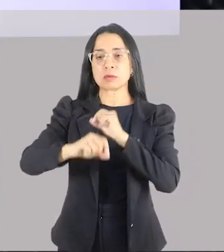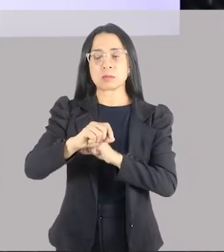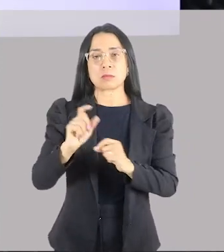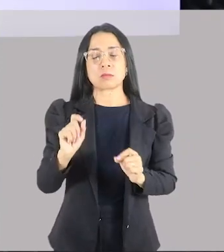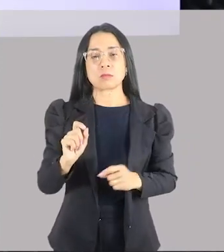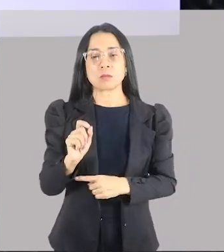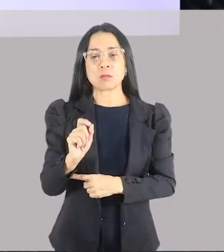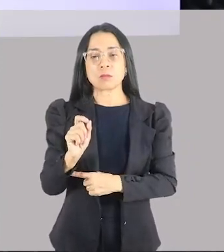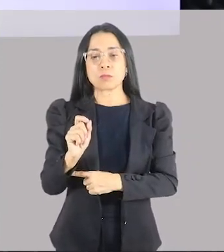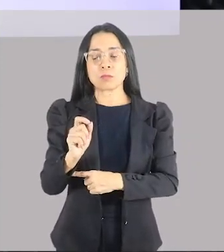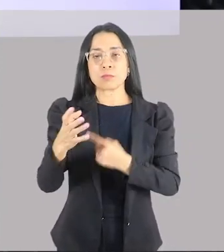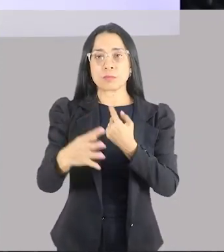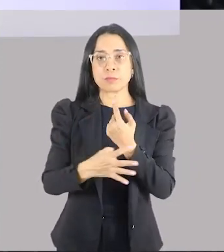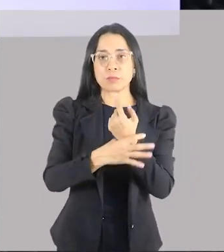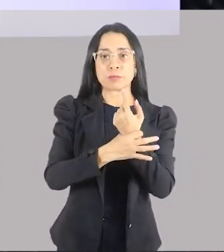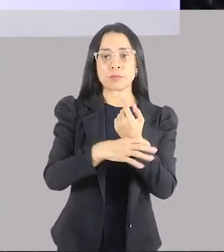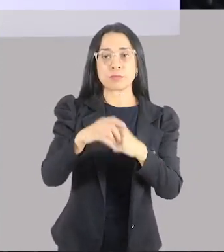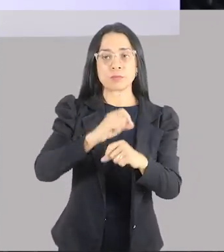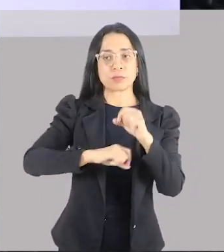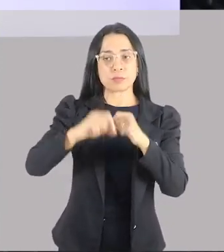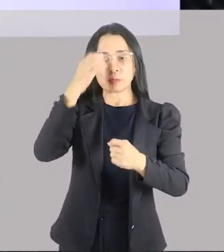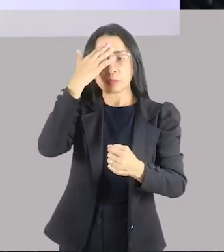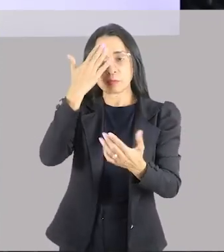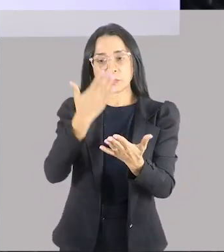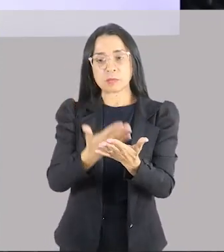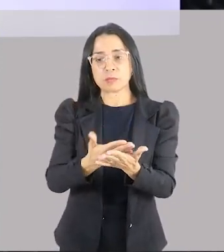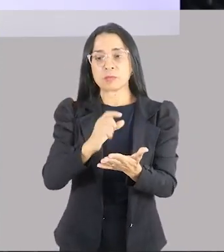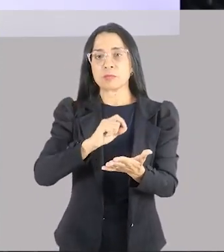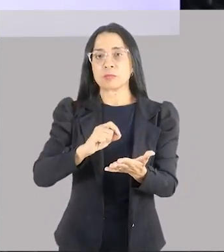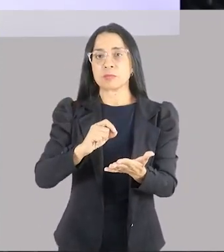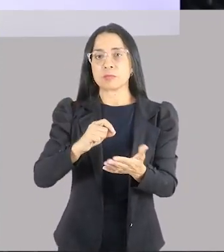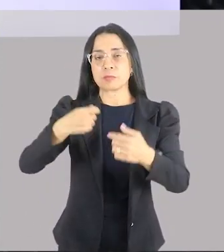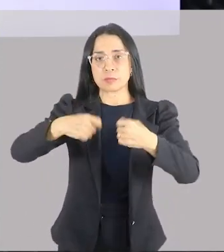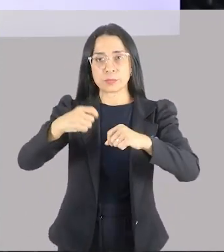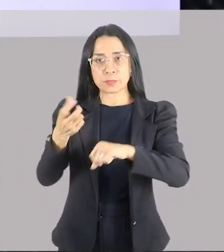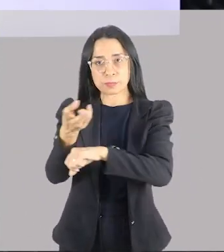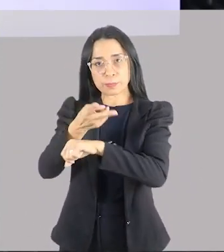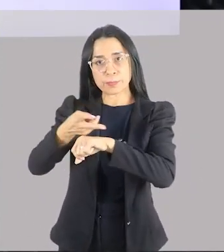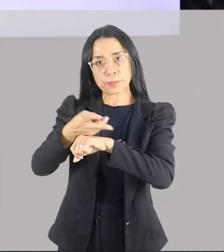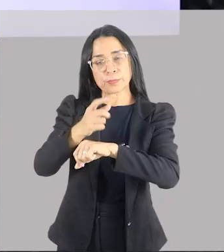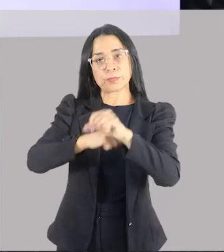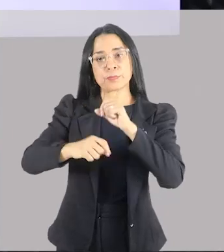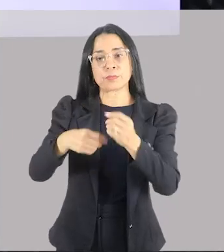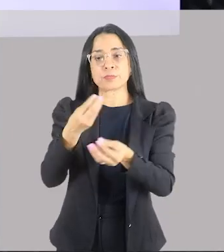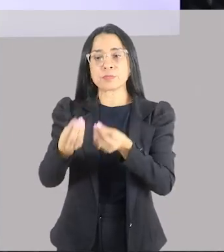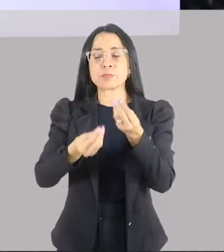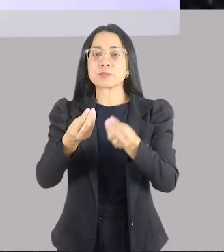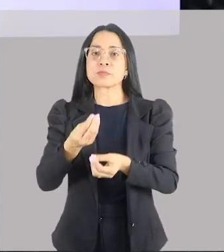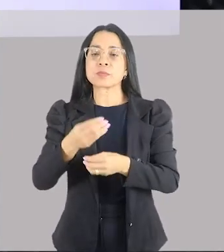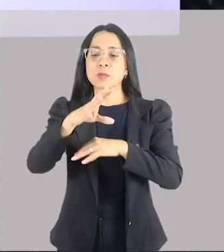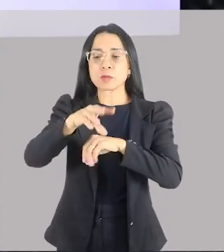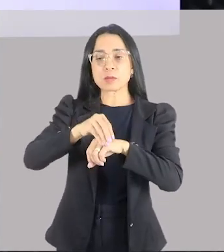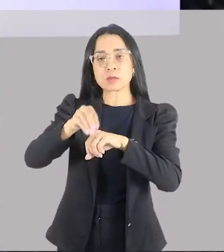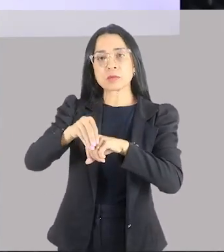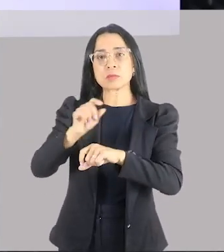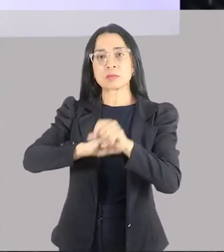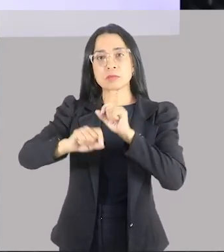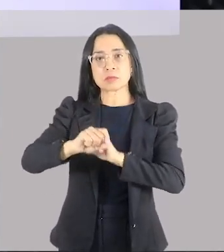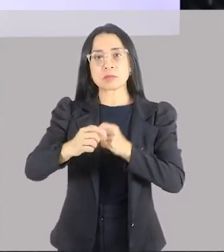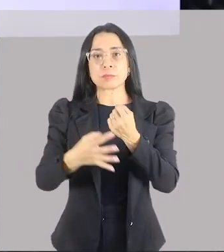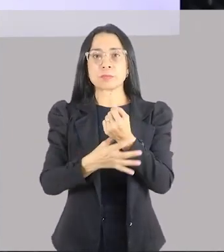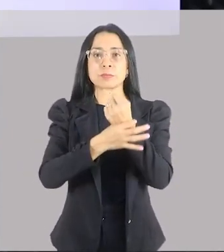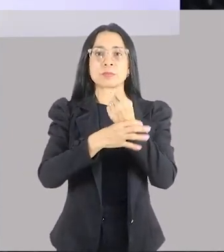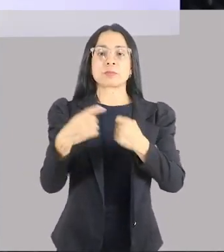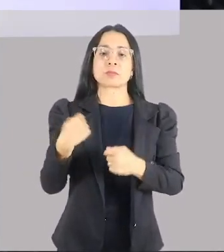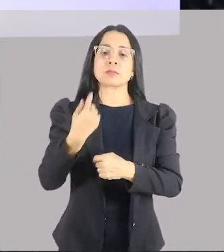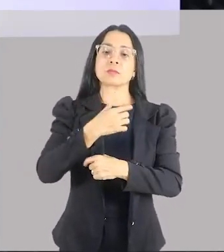conhecimento lhe dá segurança, a certeza ela tem que ser buscada através do conhecimento, porque é ele que vai lhe dar segurança.